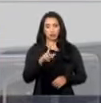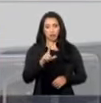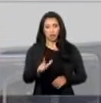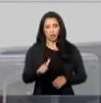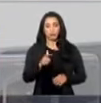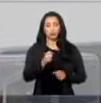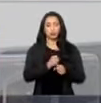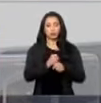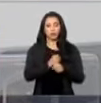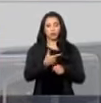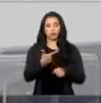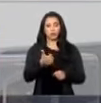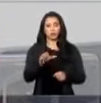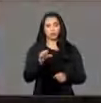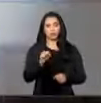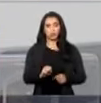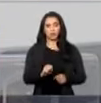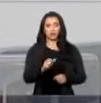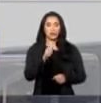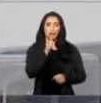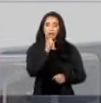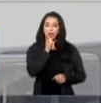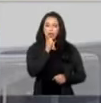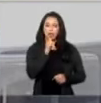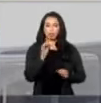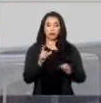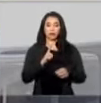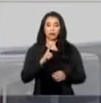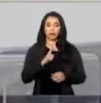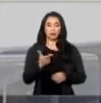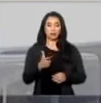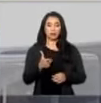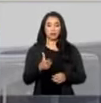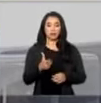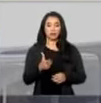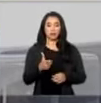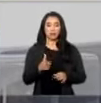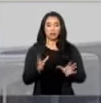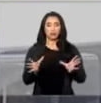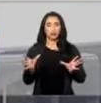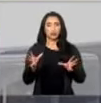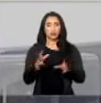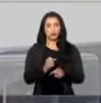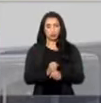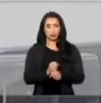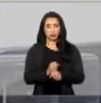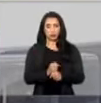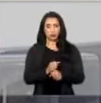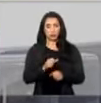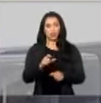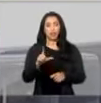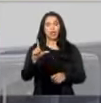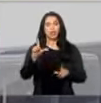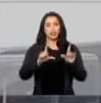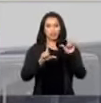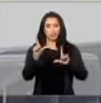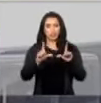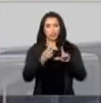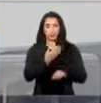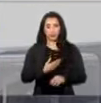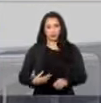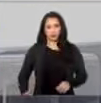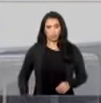sido concluídos, o de TV públicas e o de preservação. Ambos serão submetidos